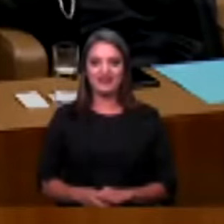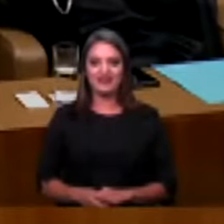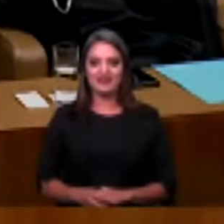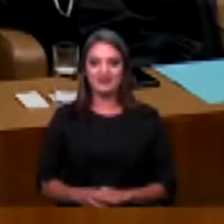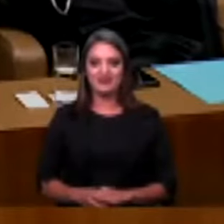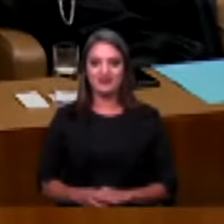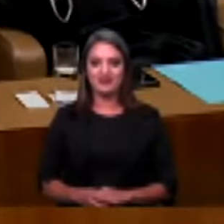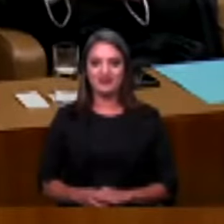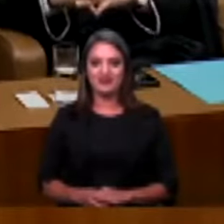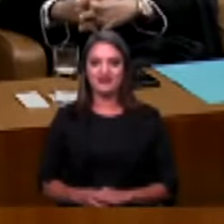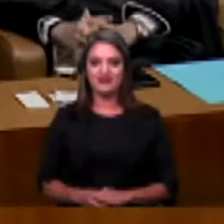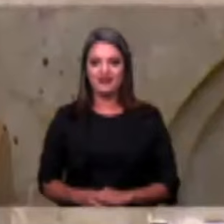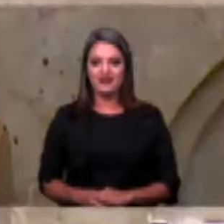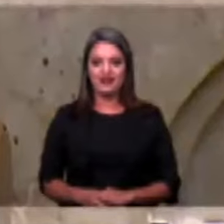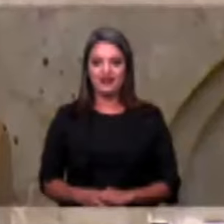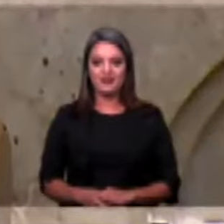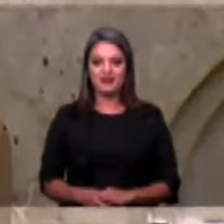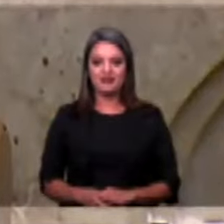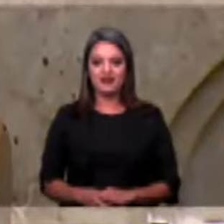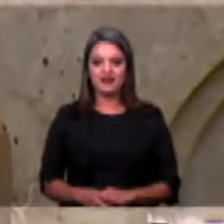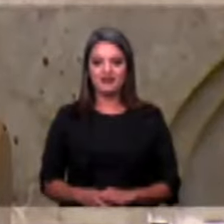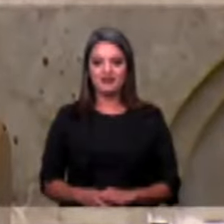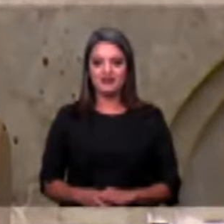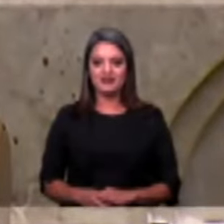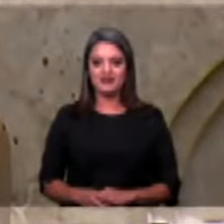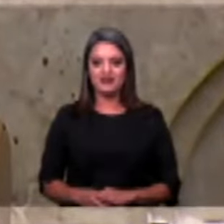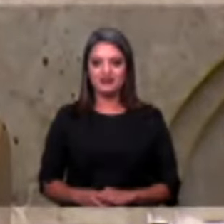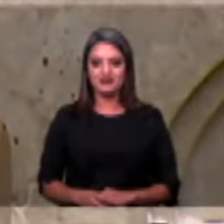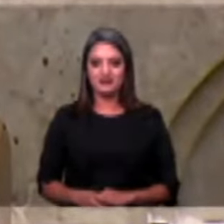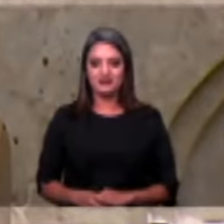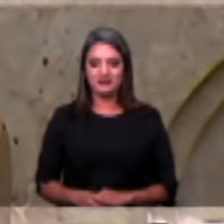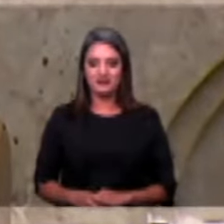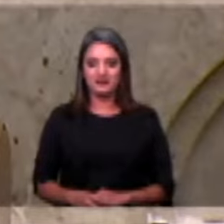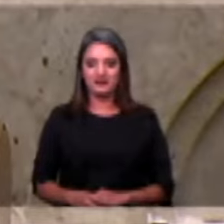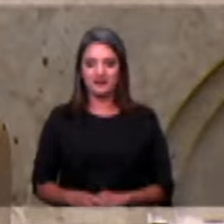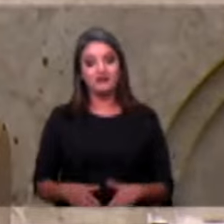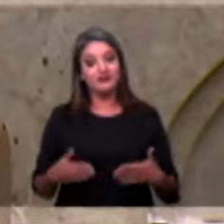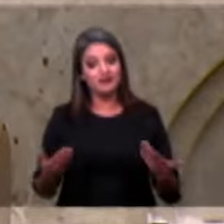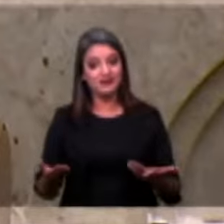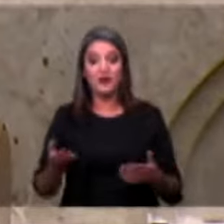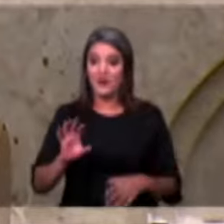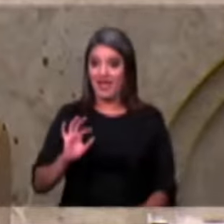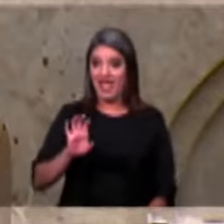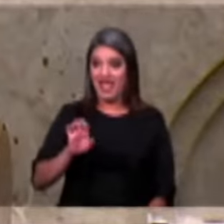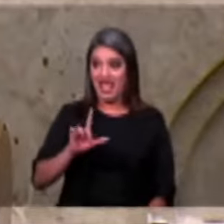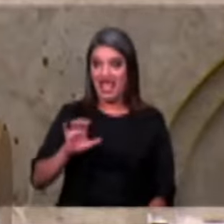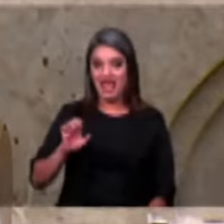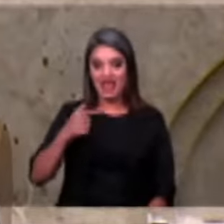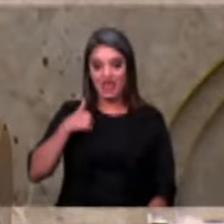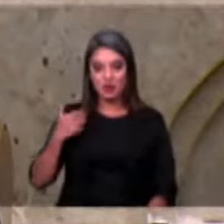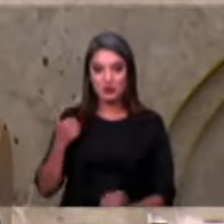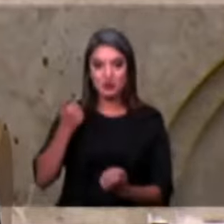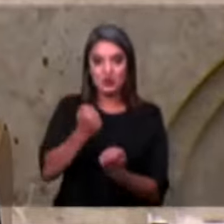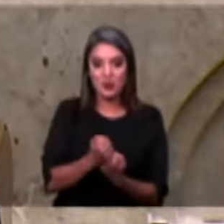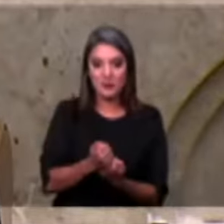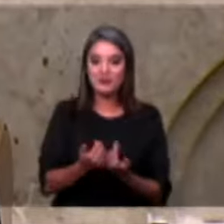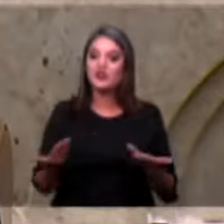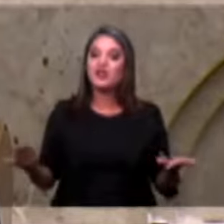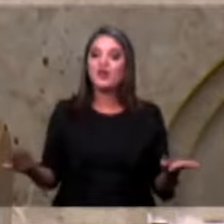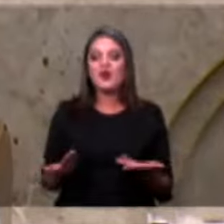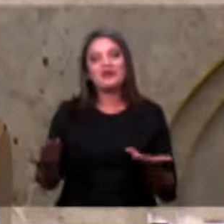A quem sucedi na cadeira, e que hoje me dá a alegria da